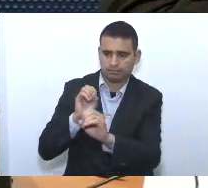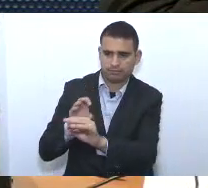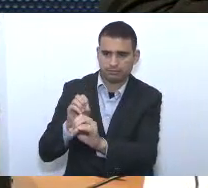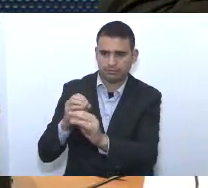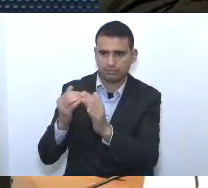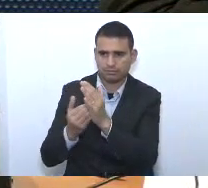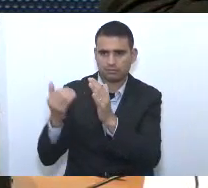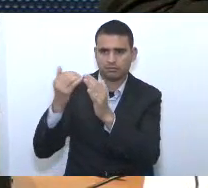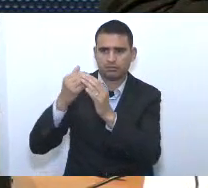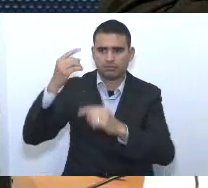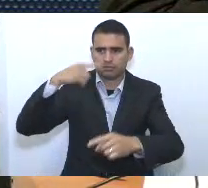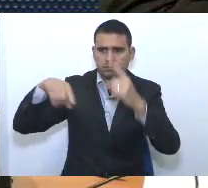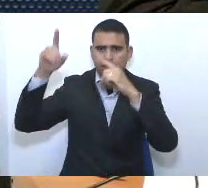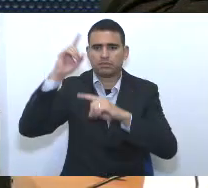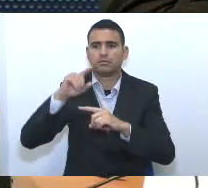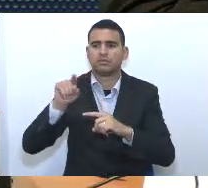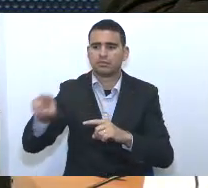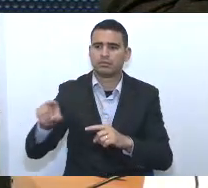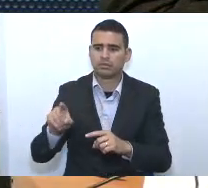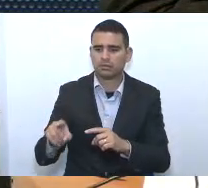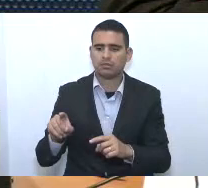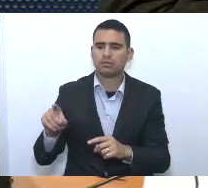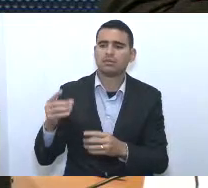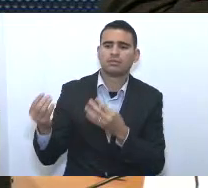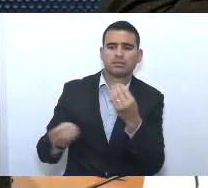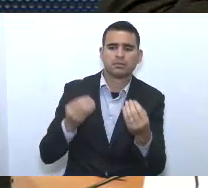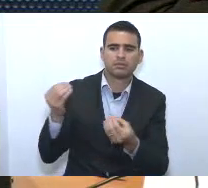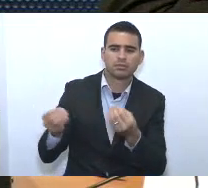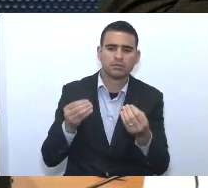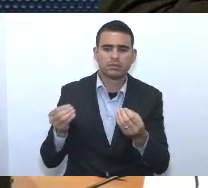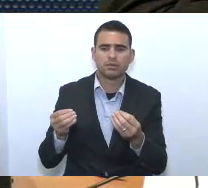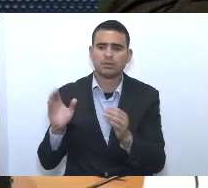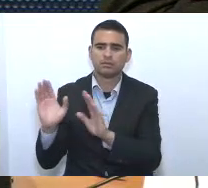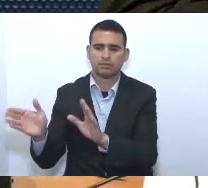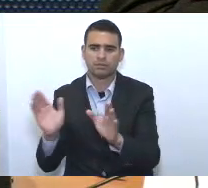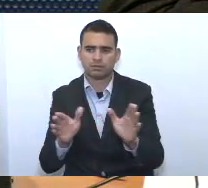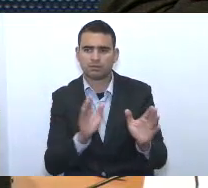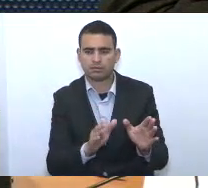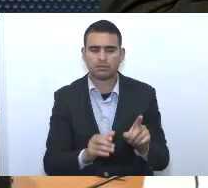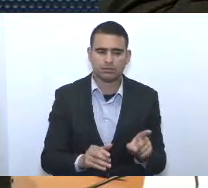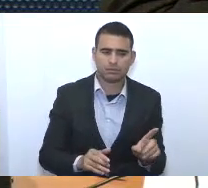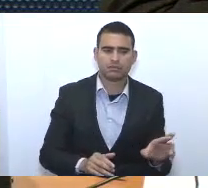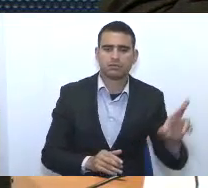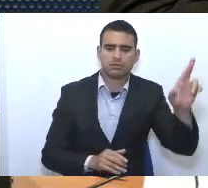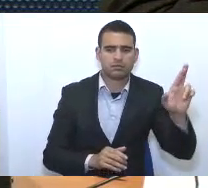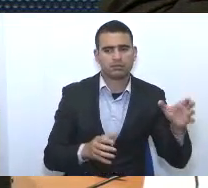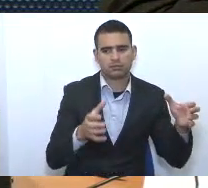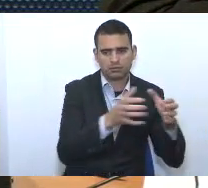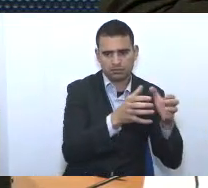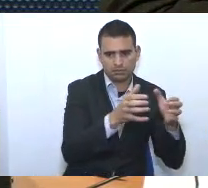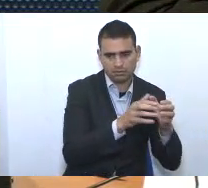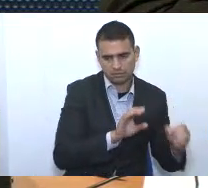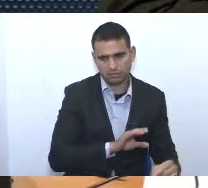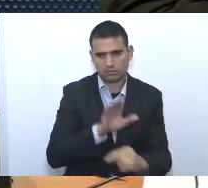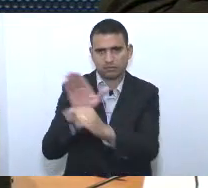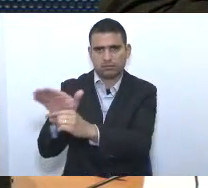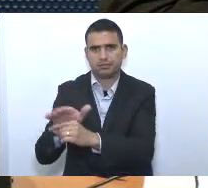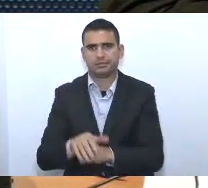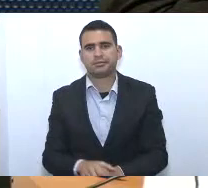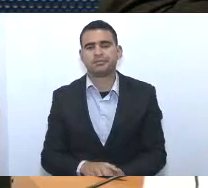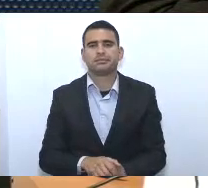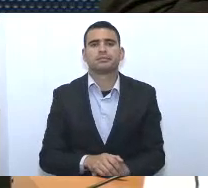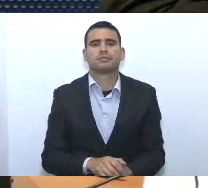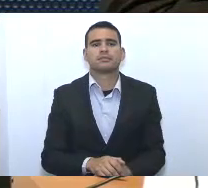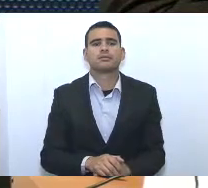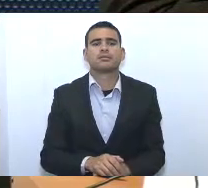e orientação quanto aos procedimentos de sindicância de processos disciplinares envolvendo servidores públicos.